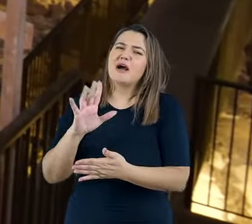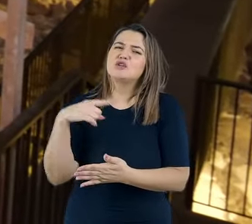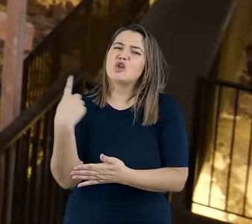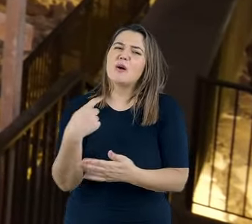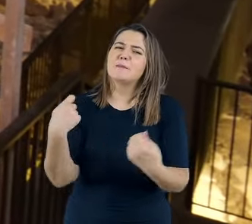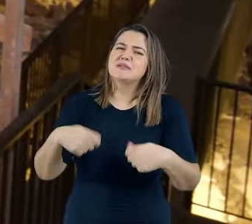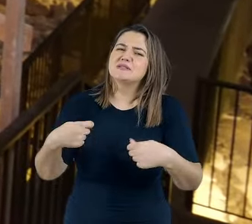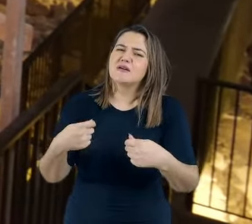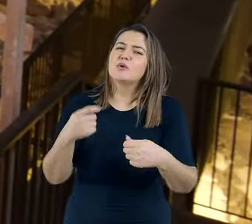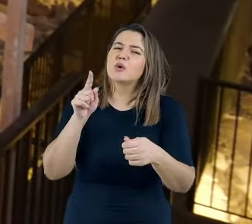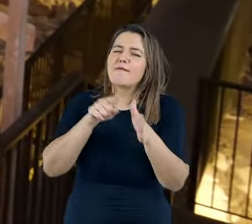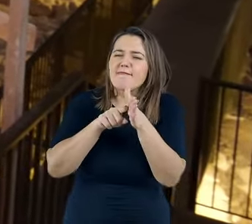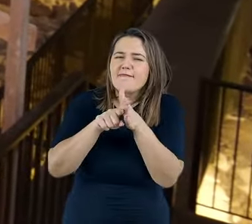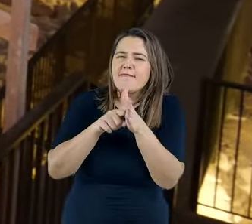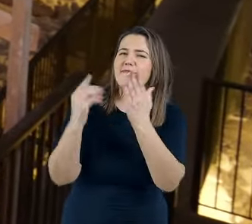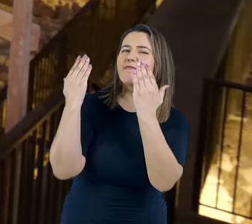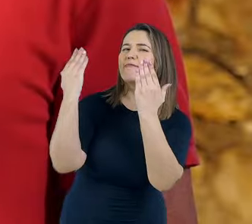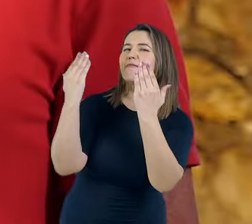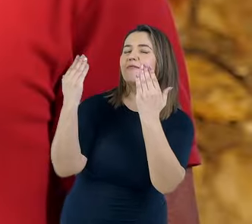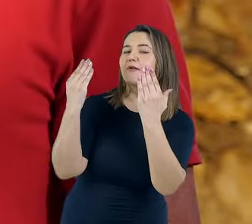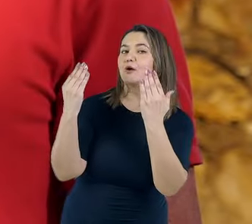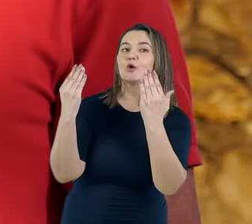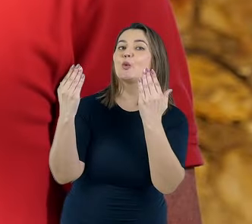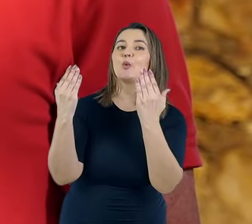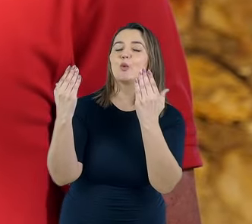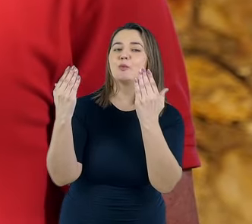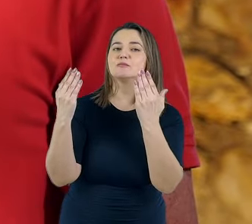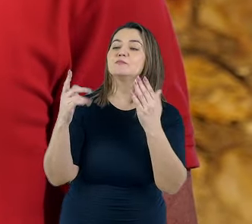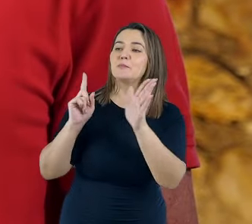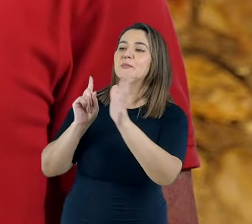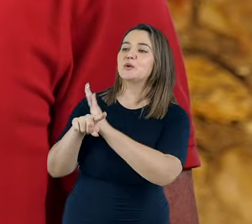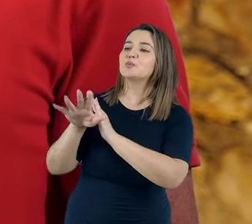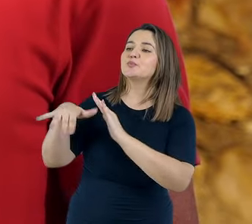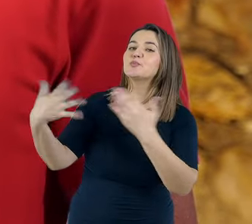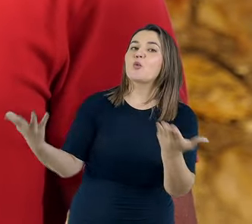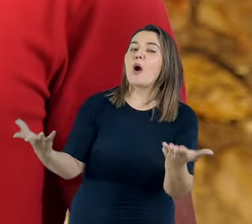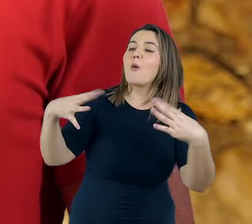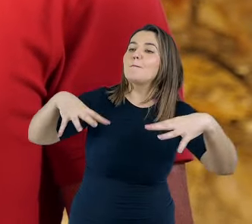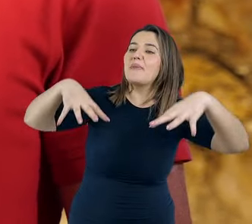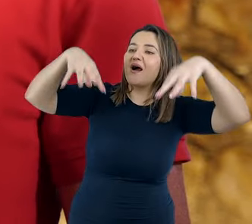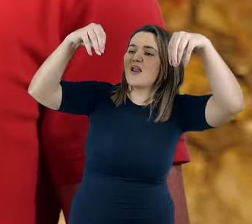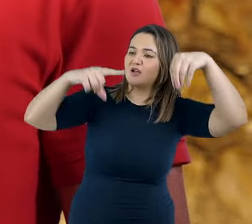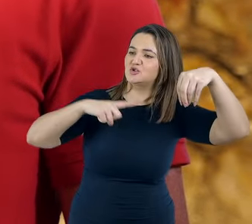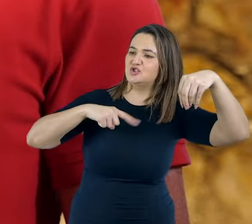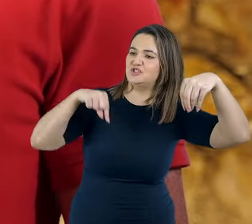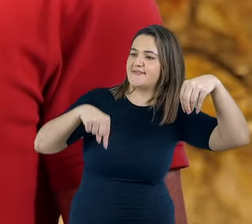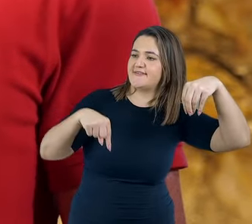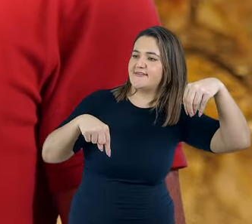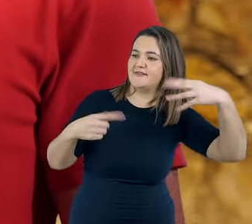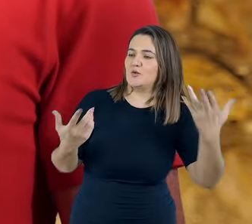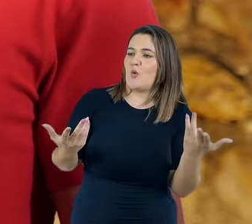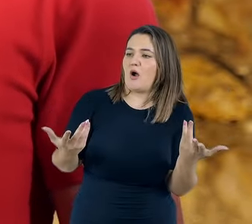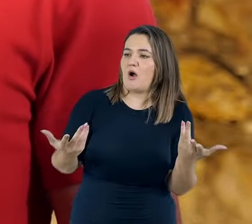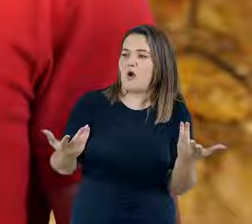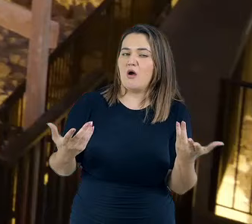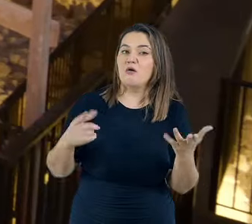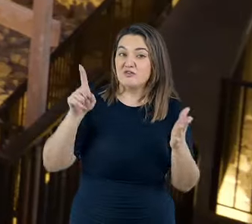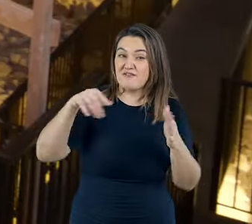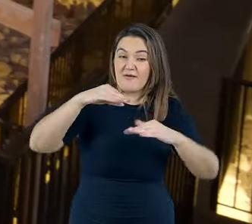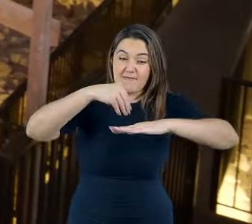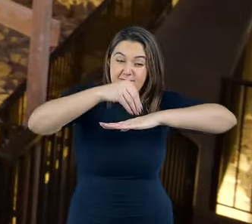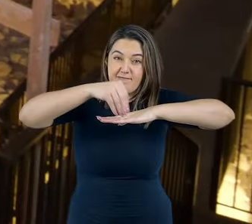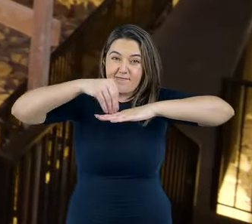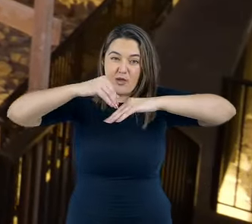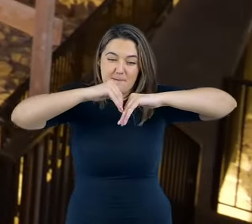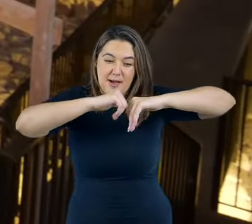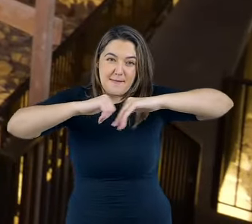do arqueólogo barra investigador, detetive. Que palácio estaria aqui? Quando você vai mais abaixo do